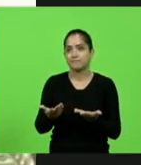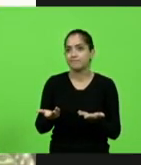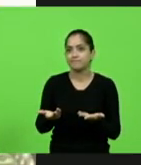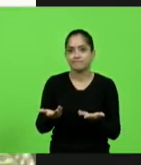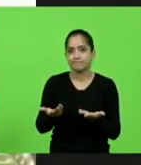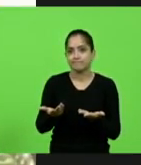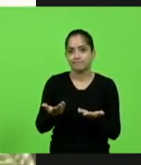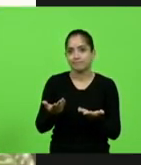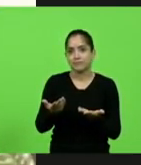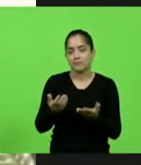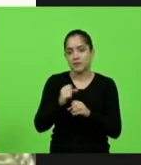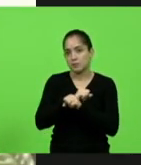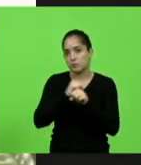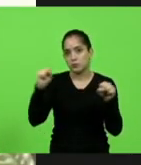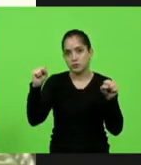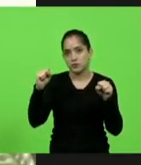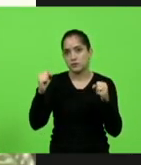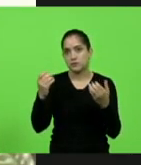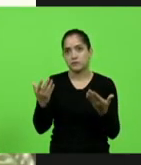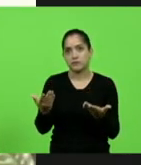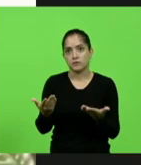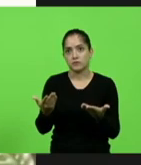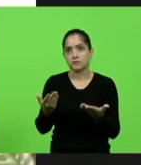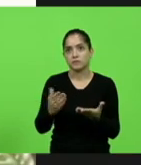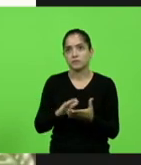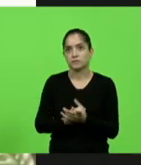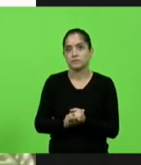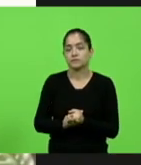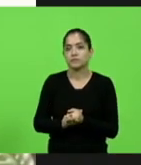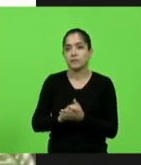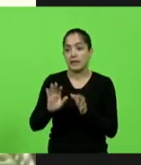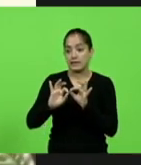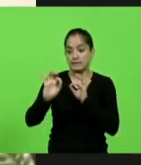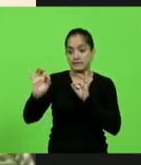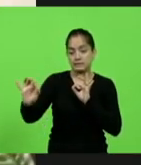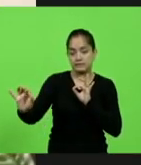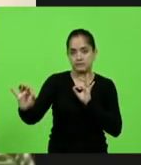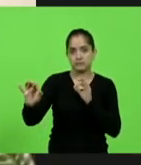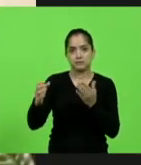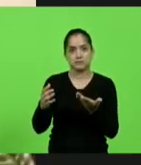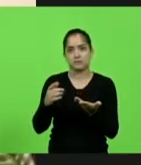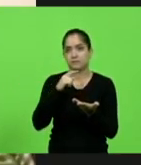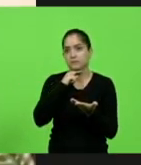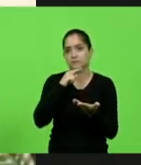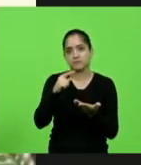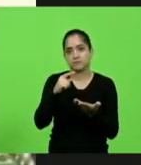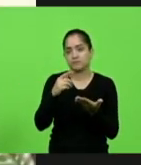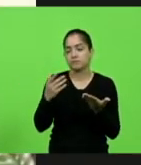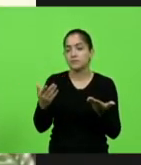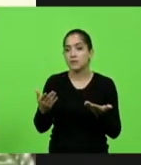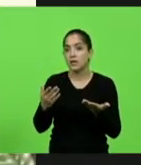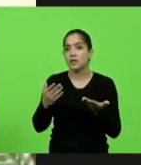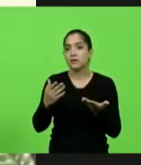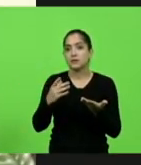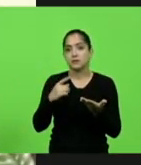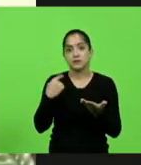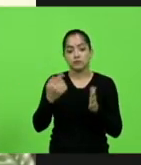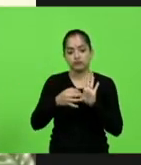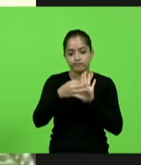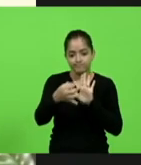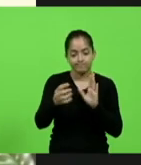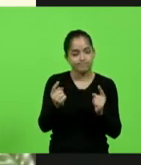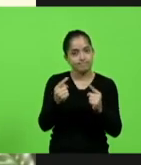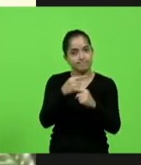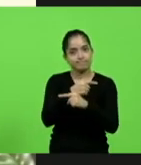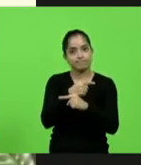mesa e ele é operado, então, à distância. Isso não existe, né? Então, o nosso posicionamento é completamente contrário